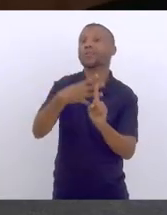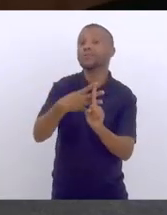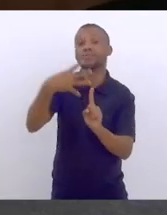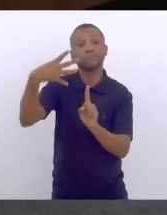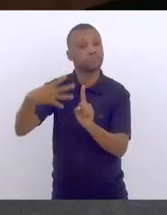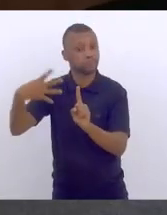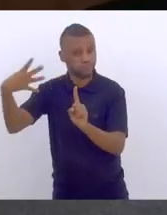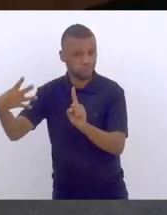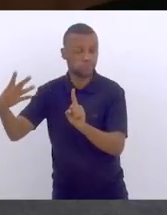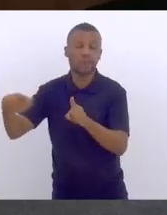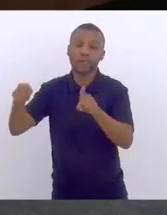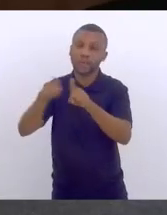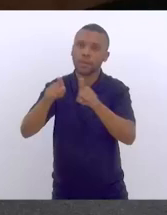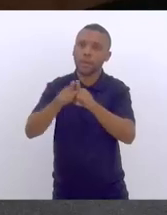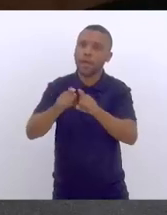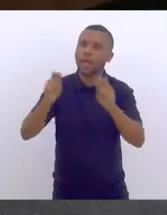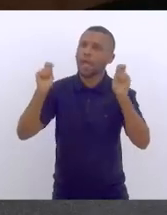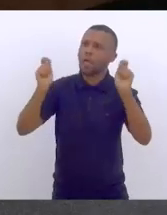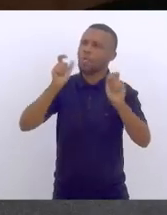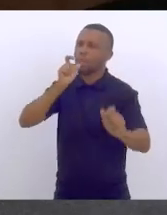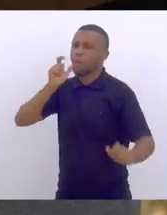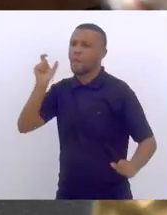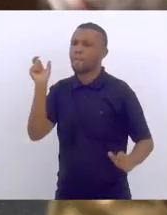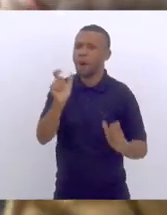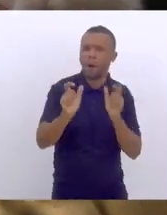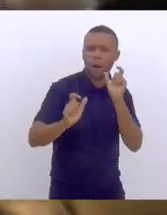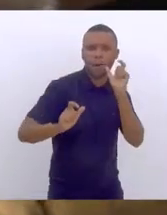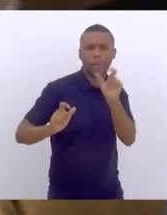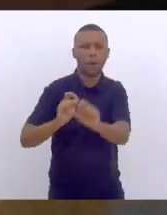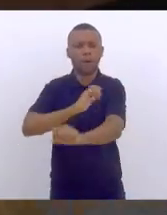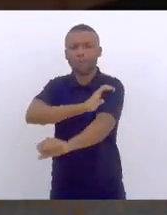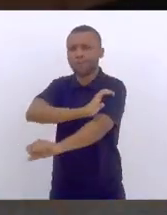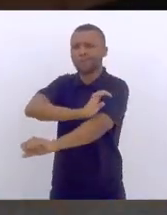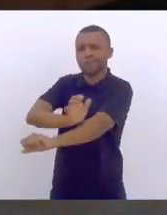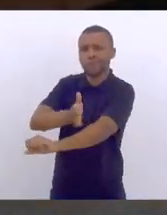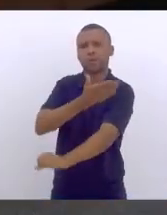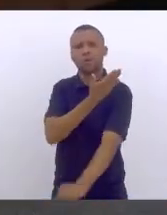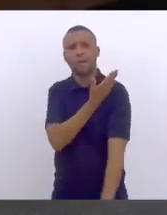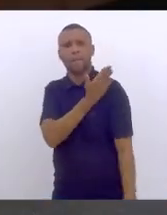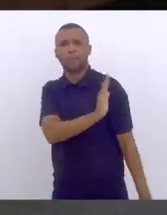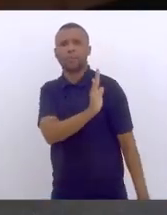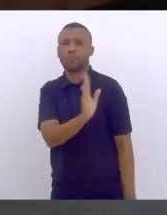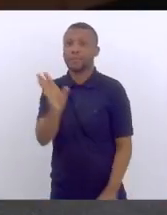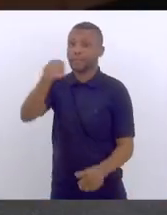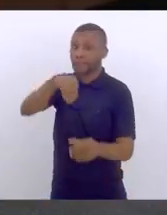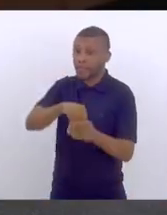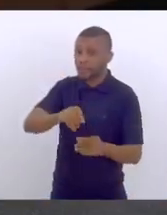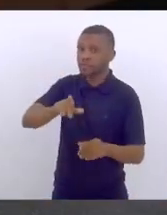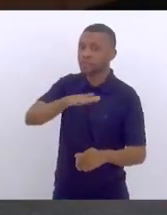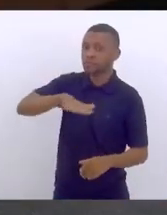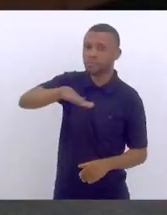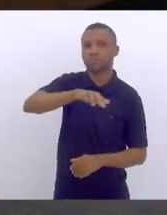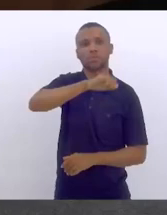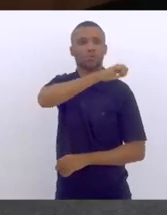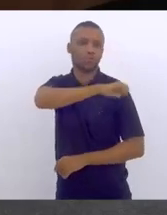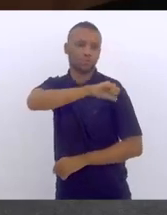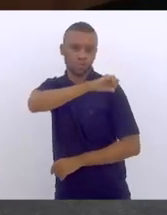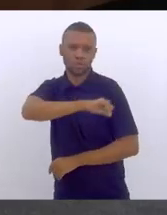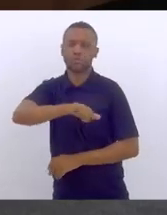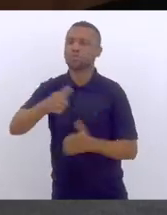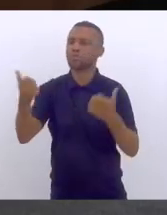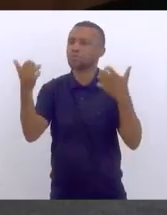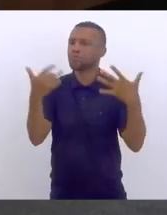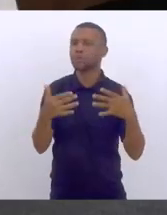LGBTQIA+, e manifestações de discriminação racial do Estado do Rio de Janeiro,